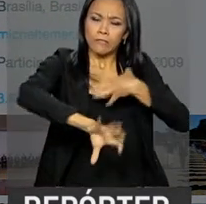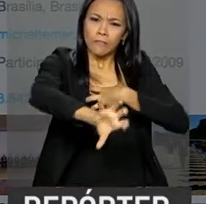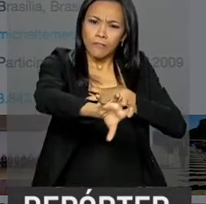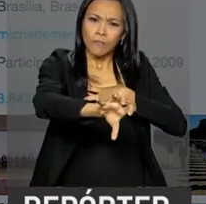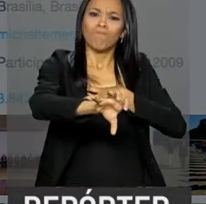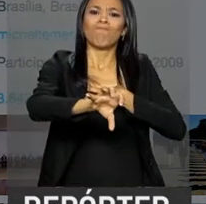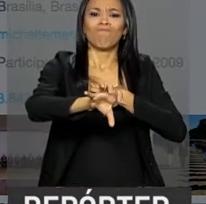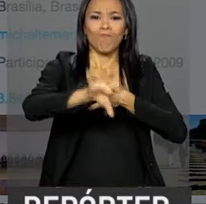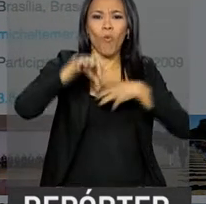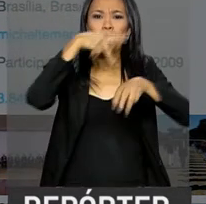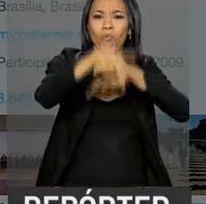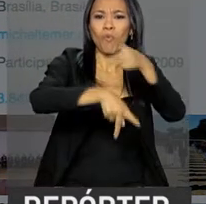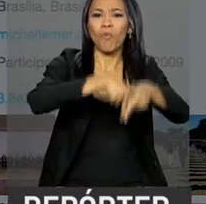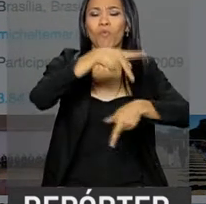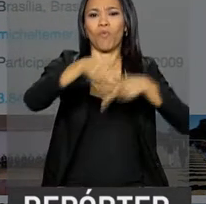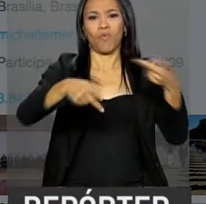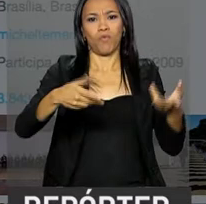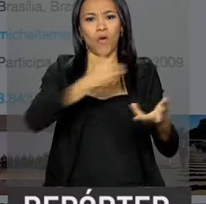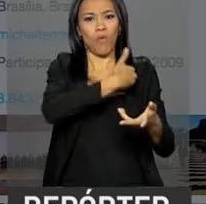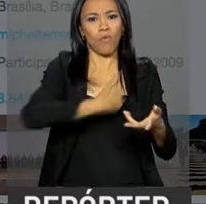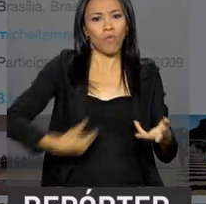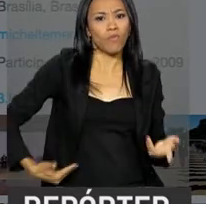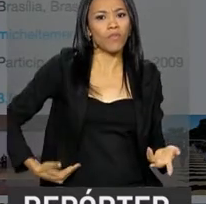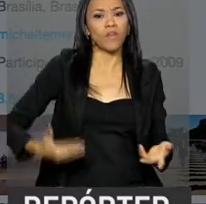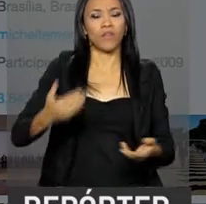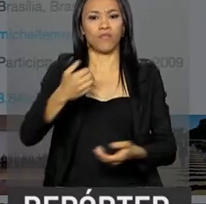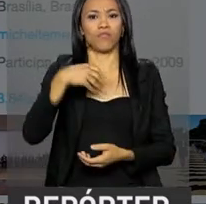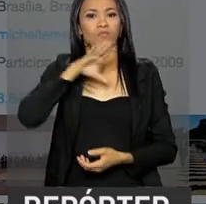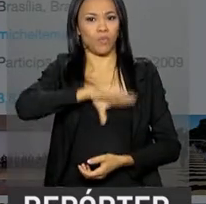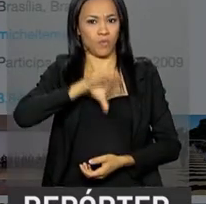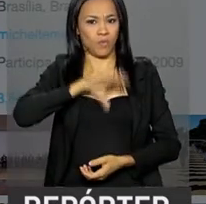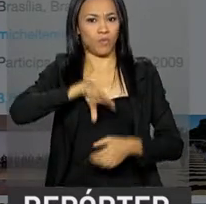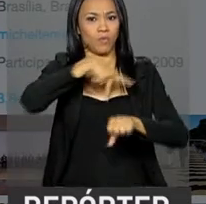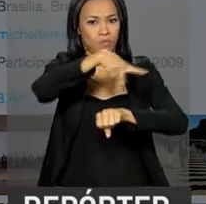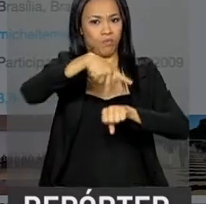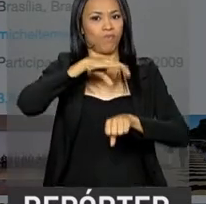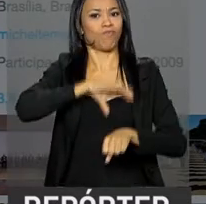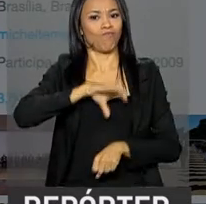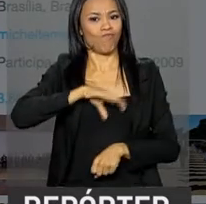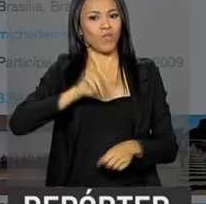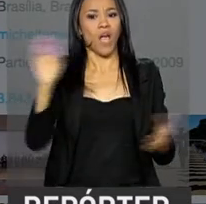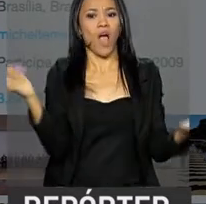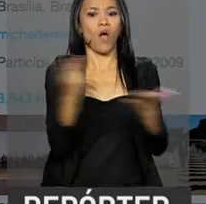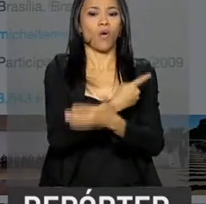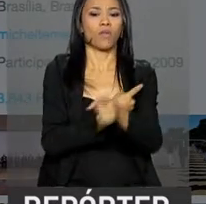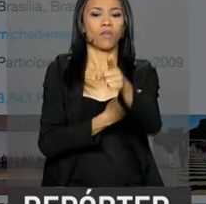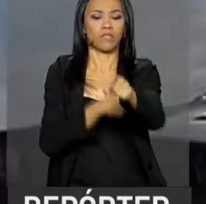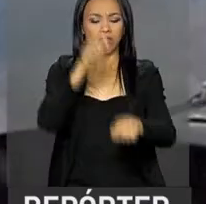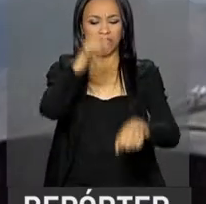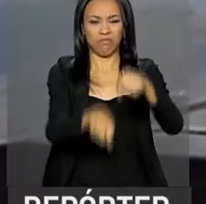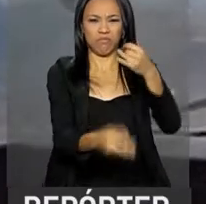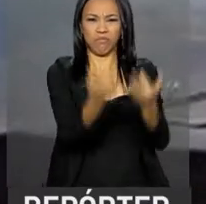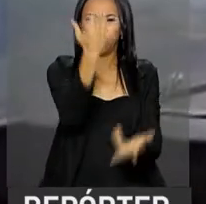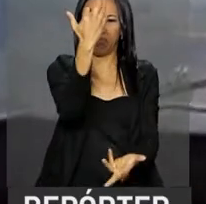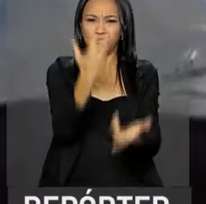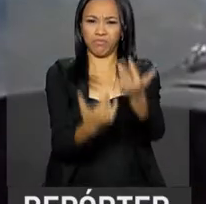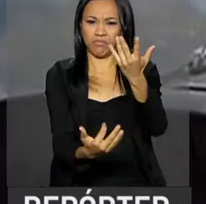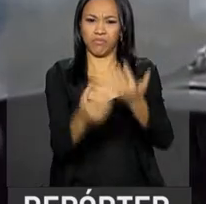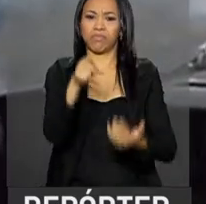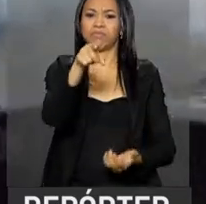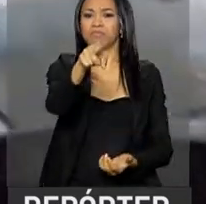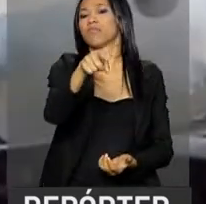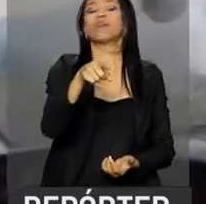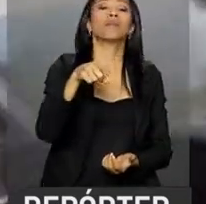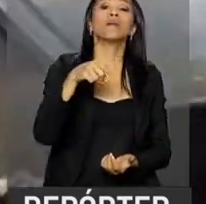governo portugueses e classificou como uma tragédia o incêndio que ocorreu que o fone lá em